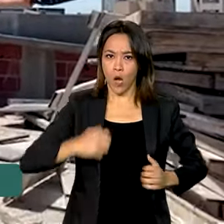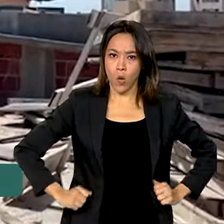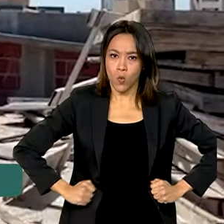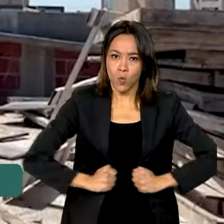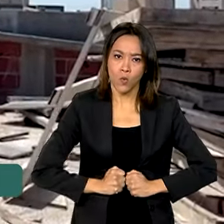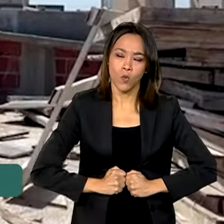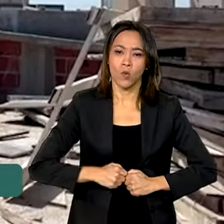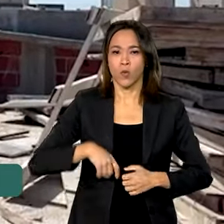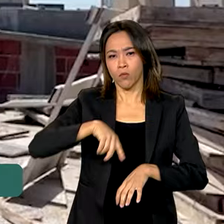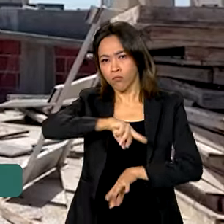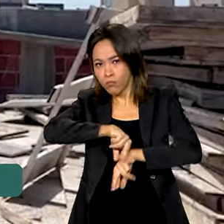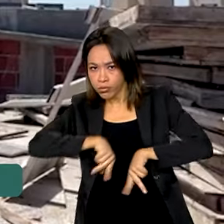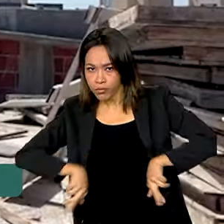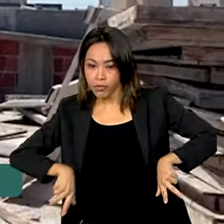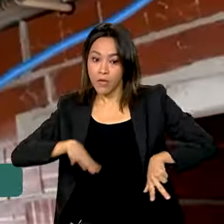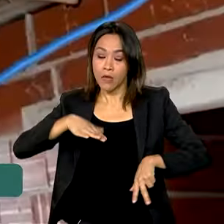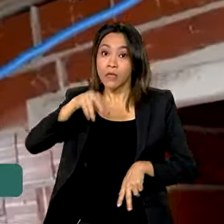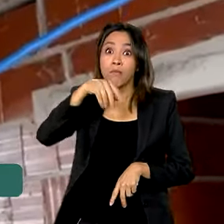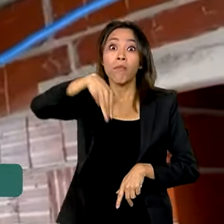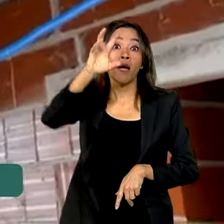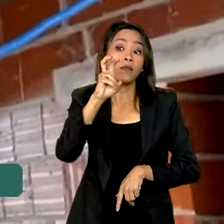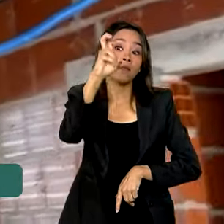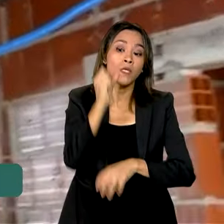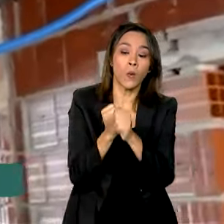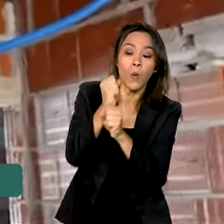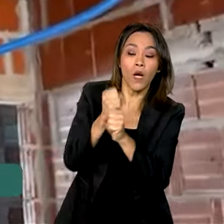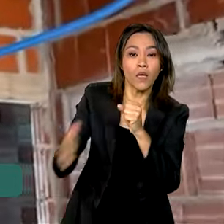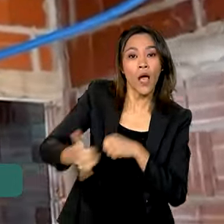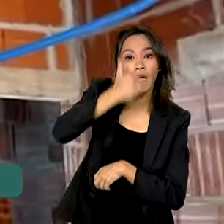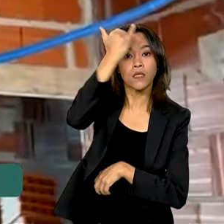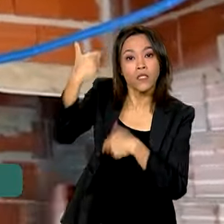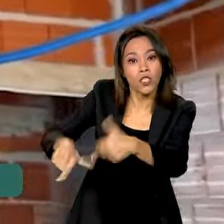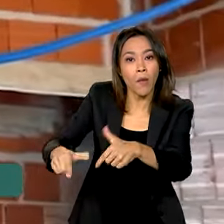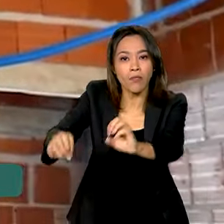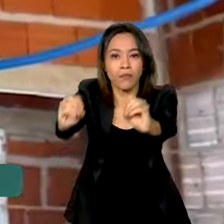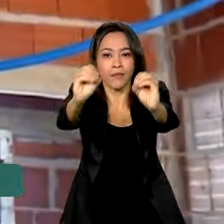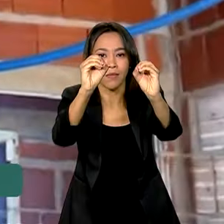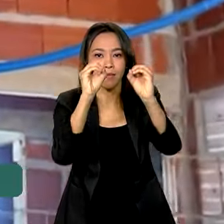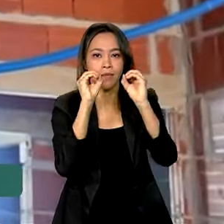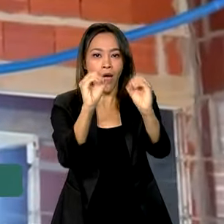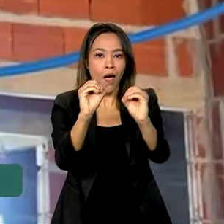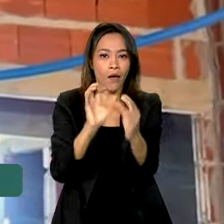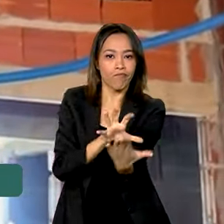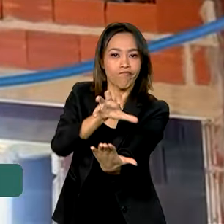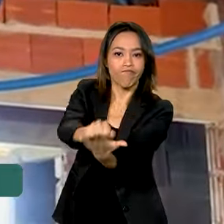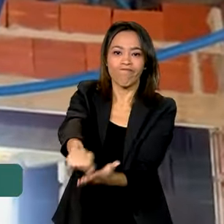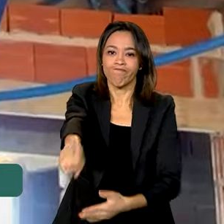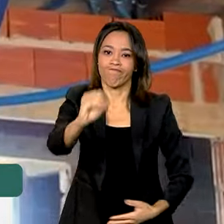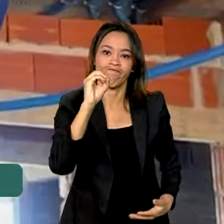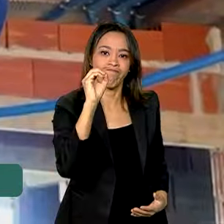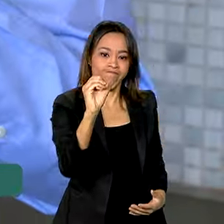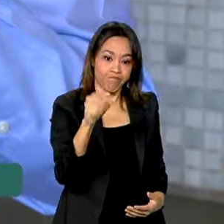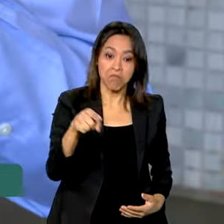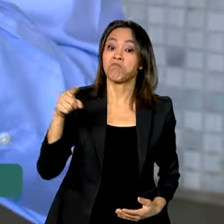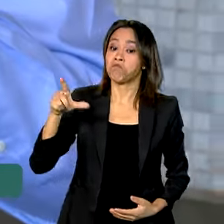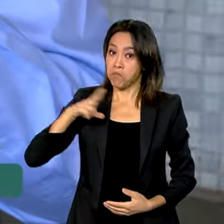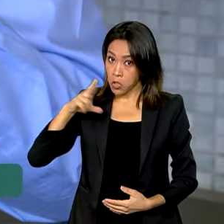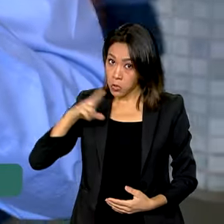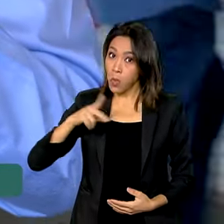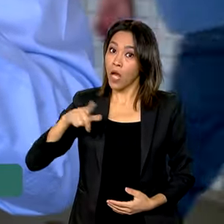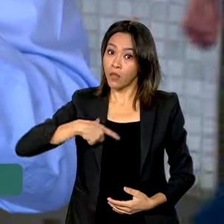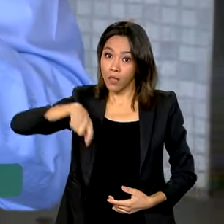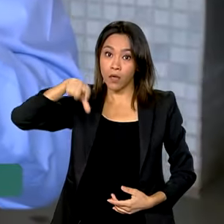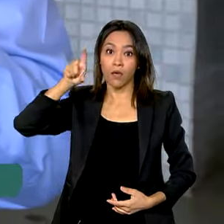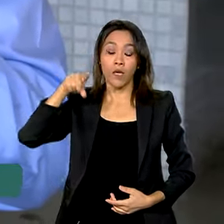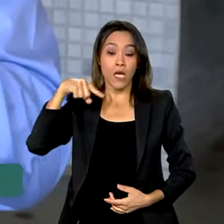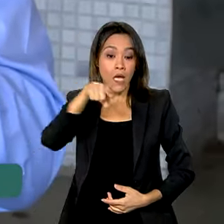mais de 5 anos, nenhum acidente foi notificado pela empresa. Além dos equipamentos individuais, ele também